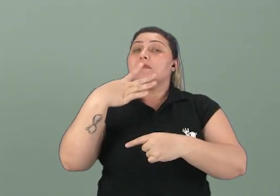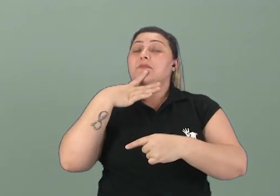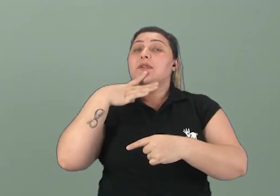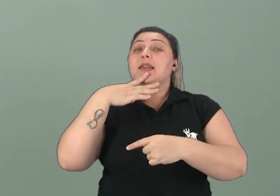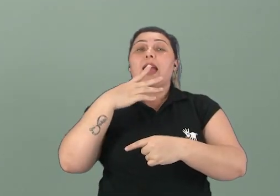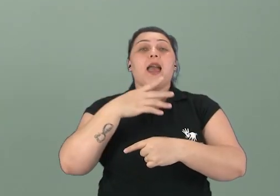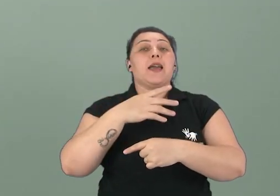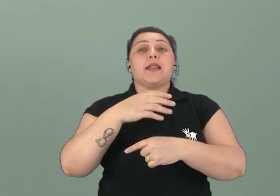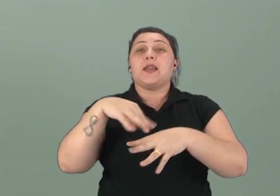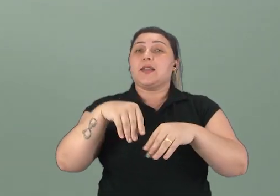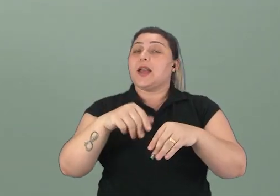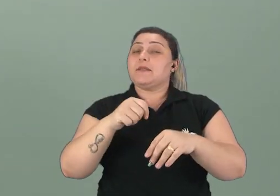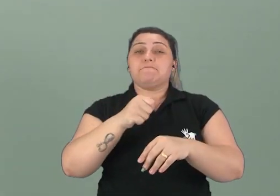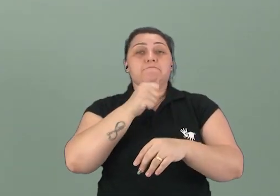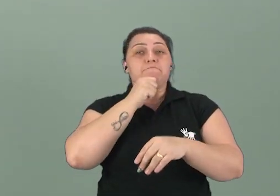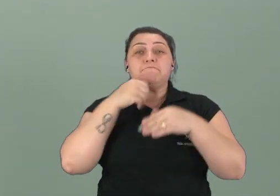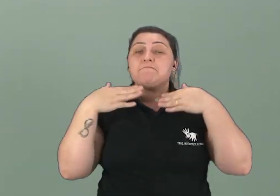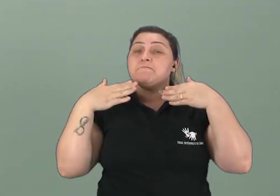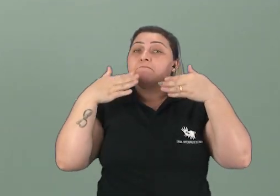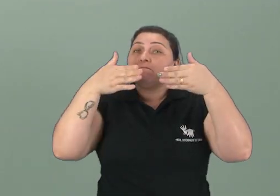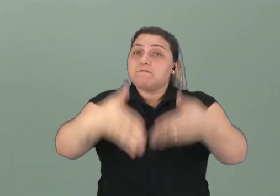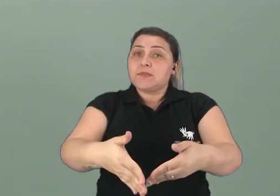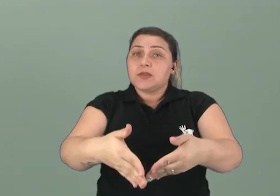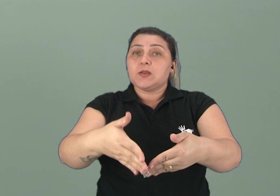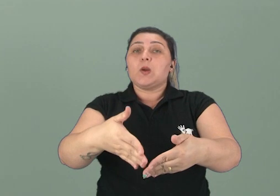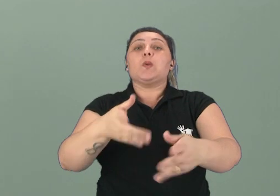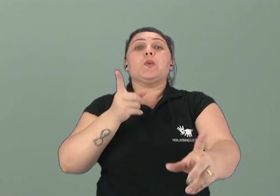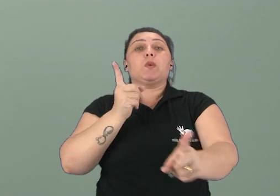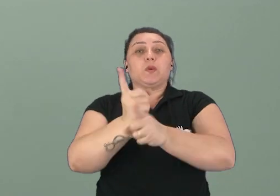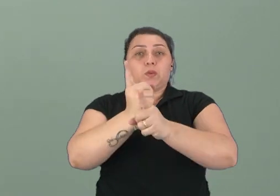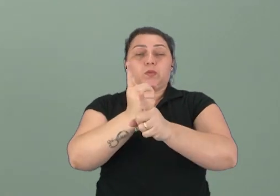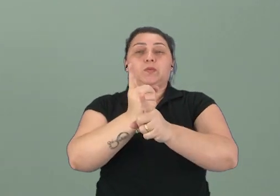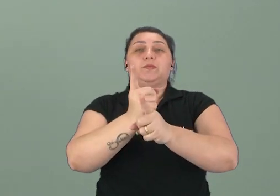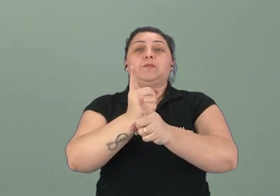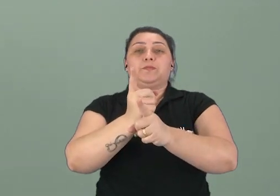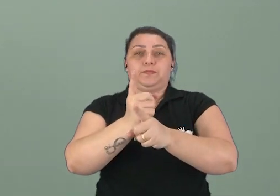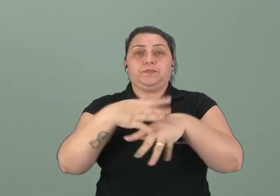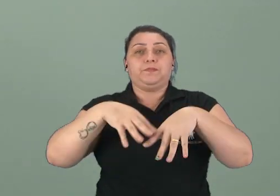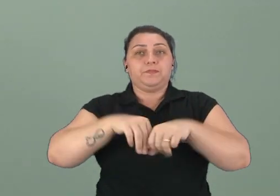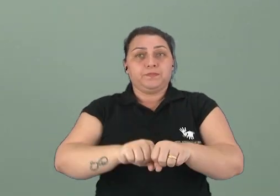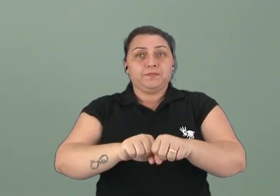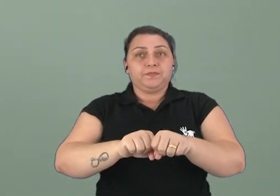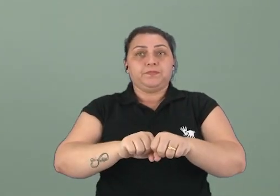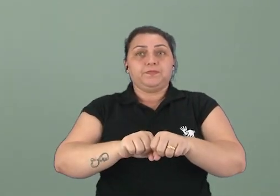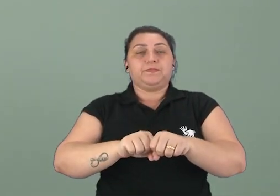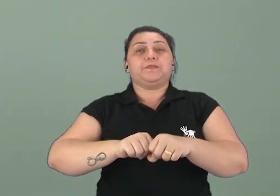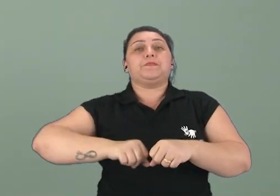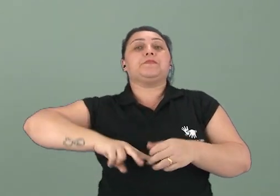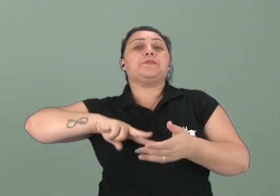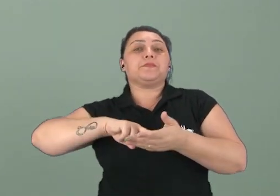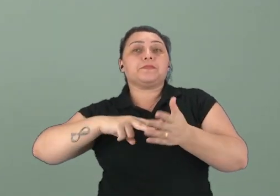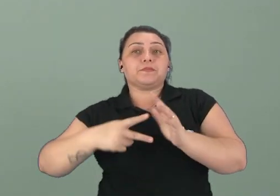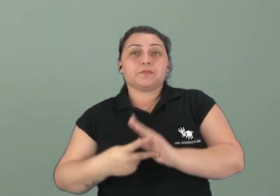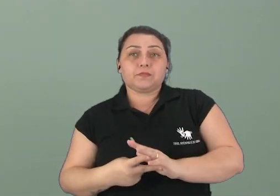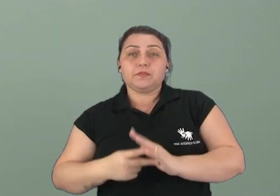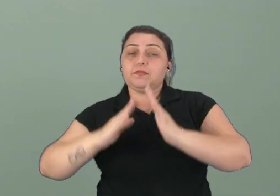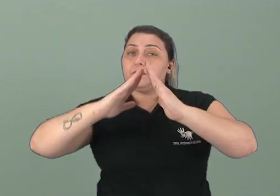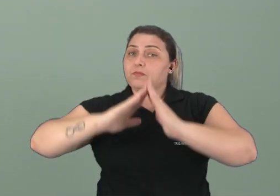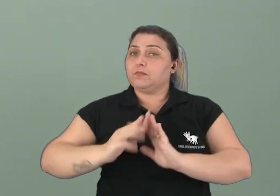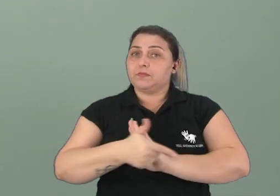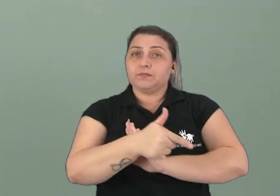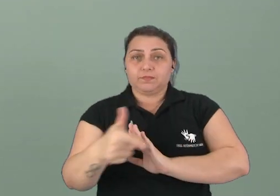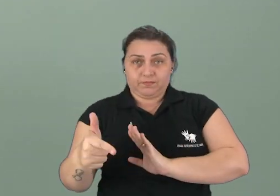não descobertas, porque eles ainda não haviam explorado, não haviam povoado. Significa que ninguém morava